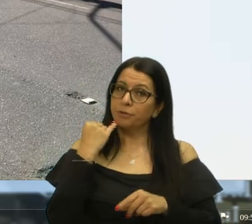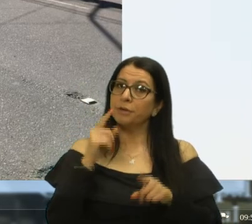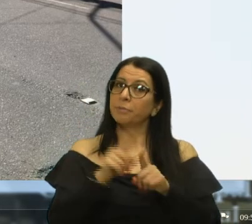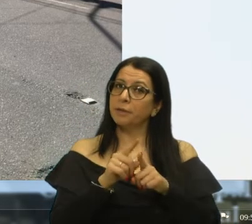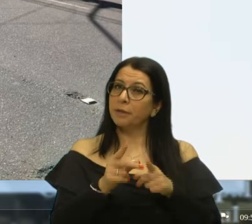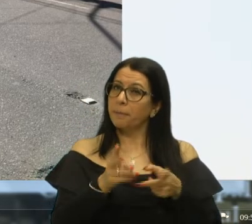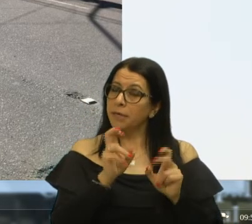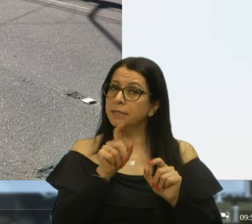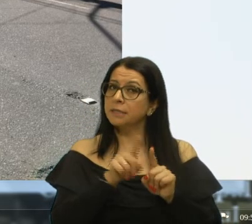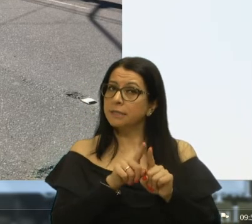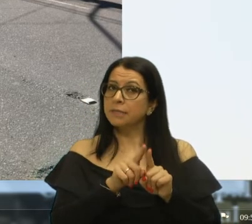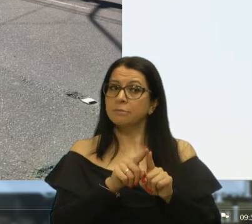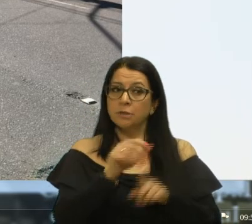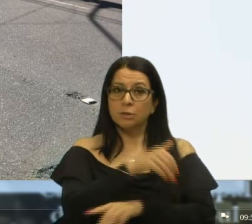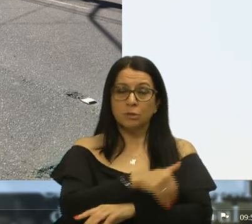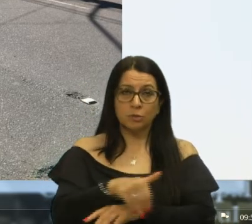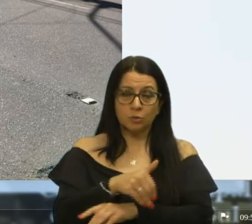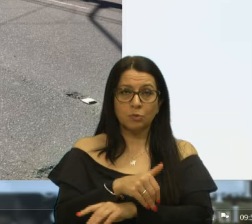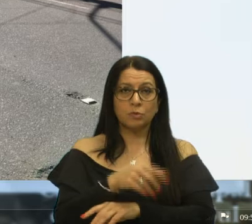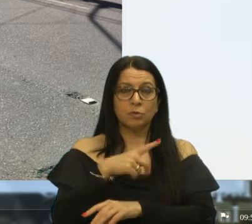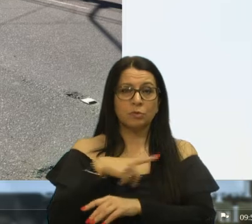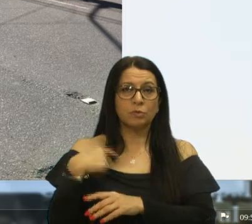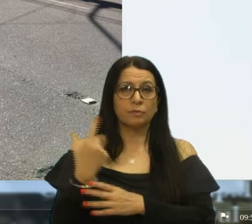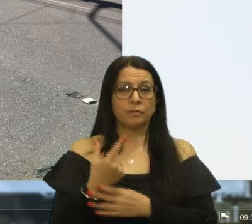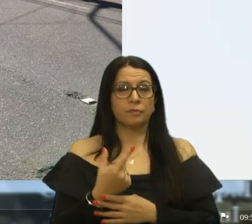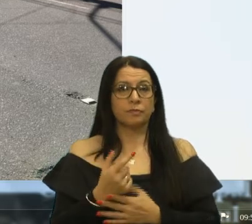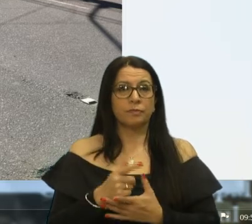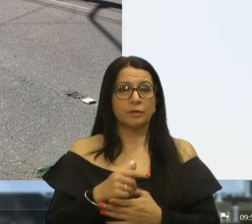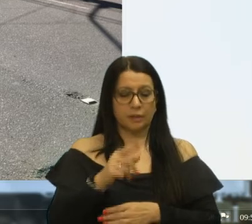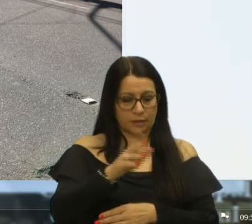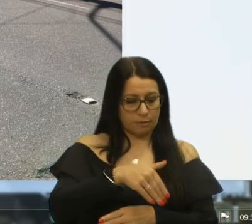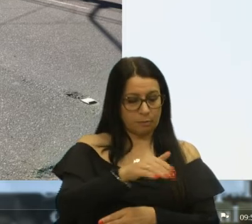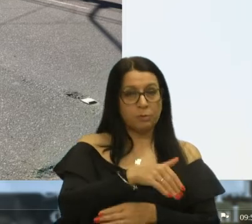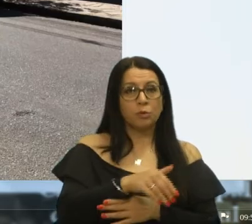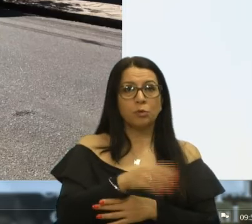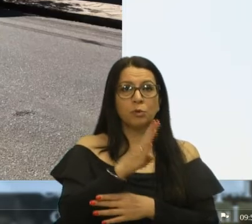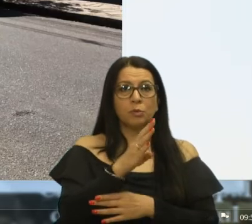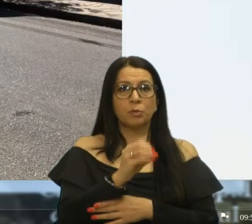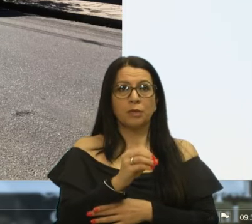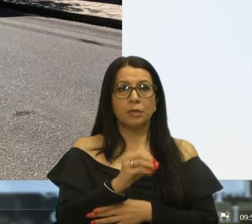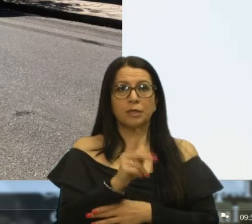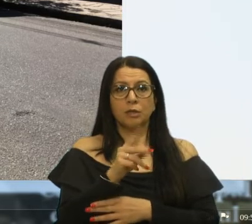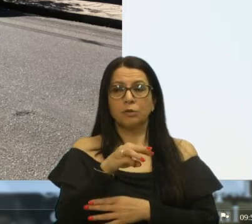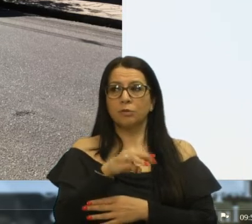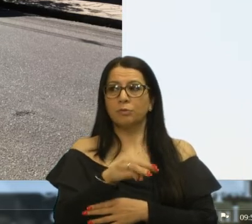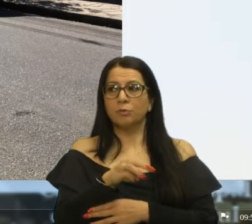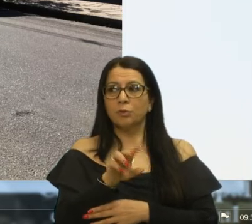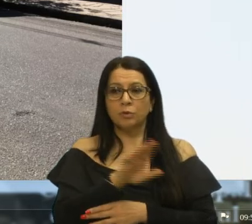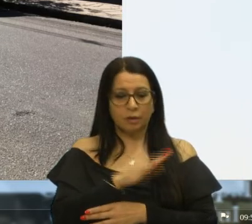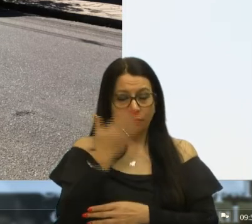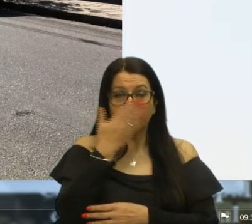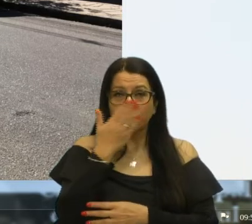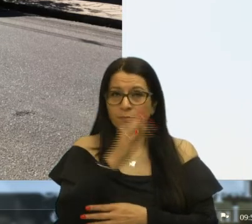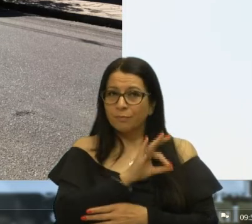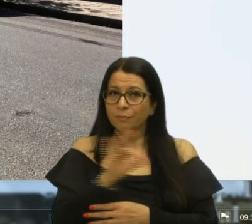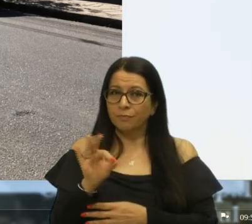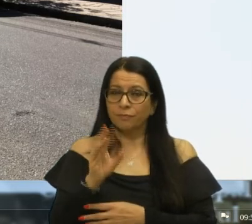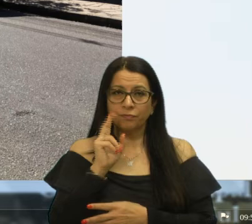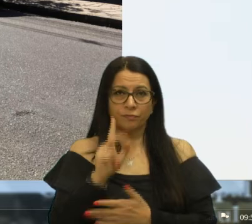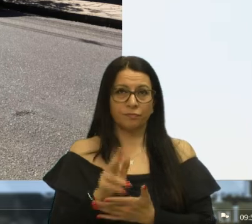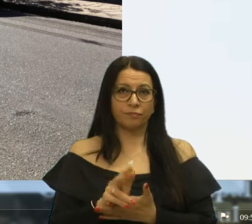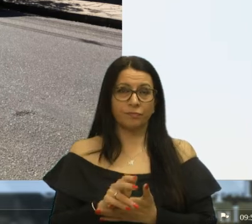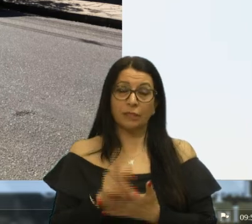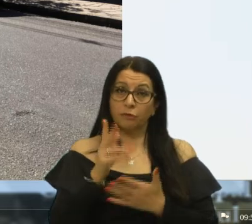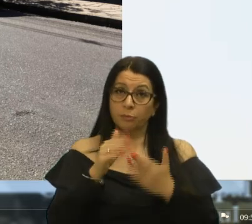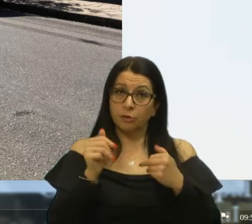nota, por exemplo, que tem vias, né? Que tem a pintura no chão, 40 km por hora, totalmente apagadas, né? Então, eu